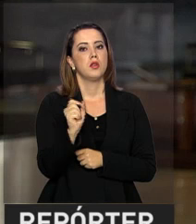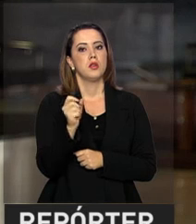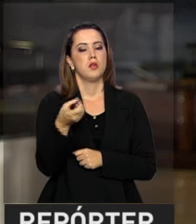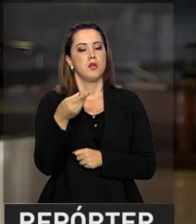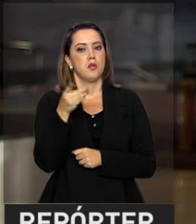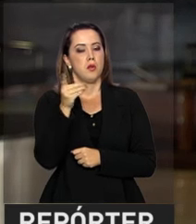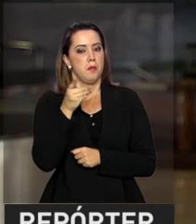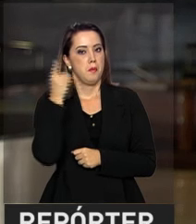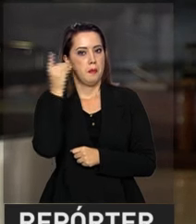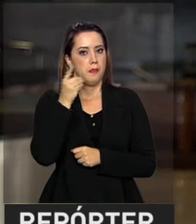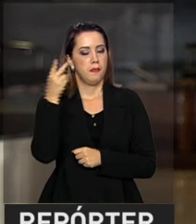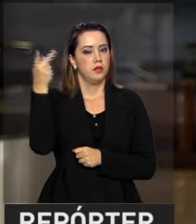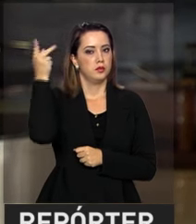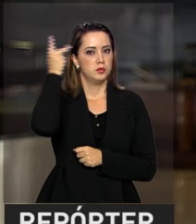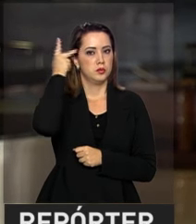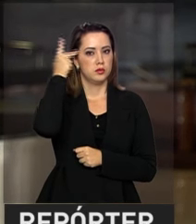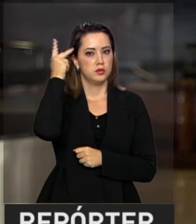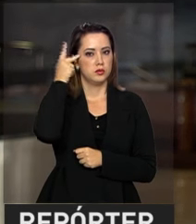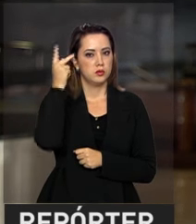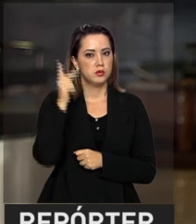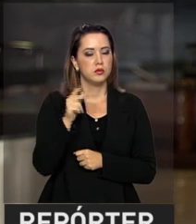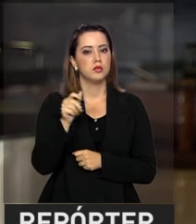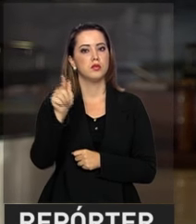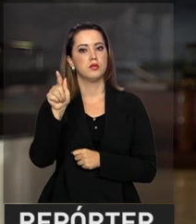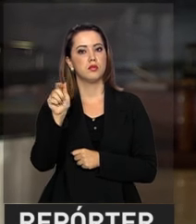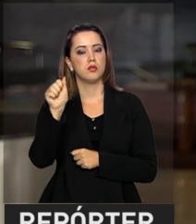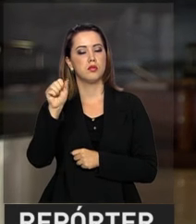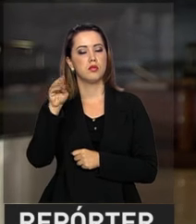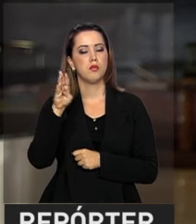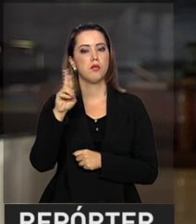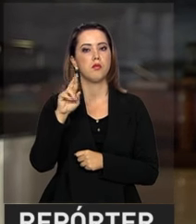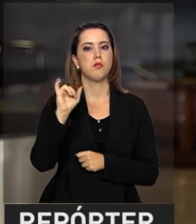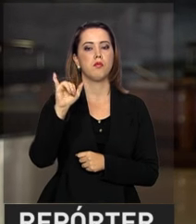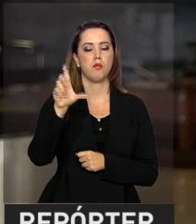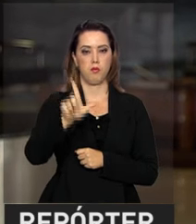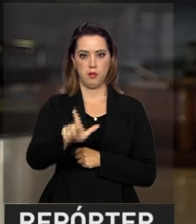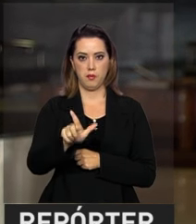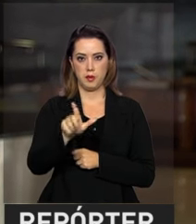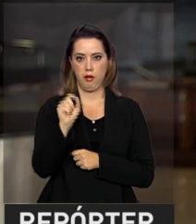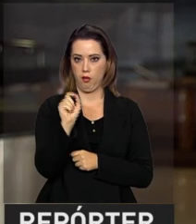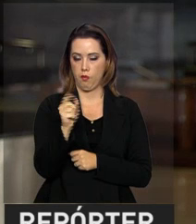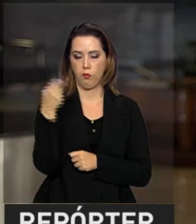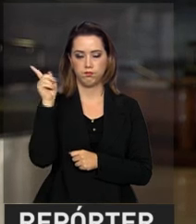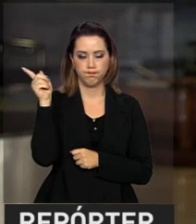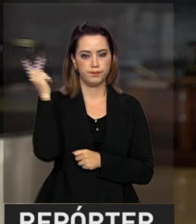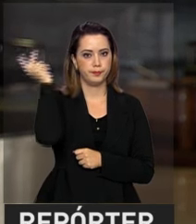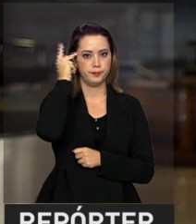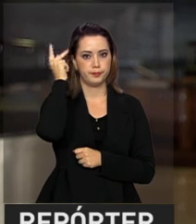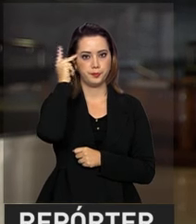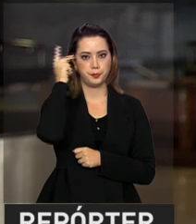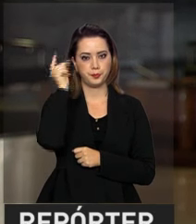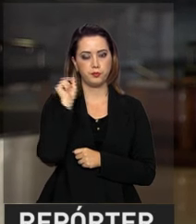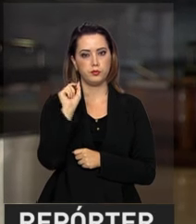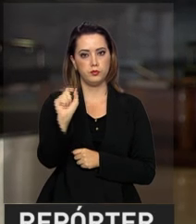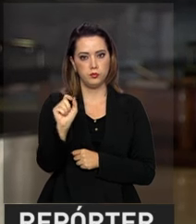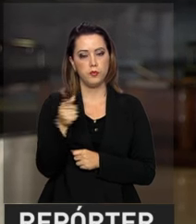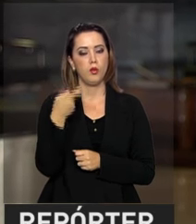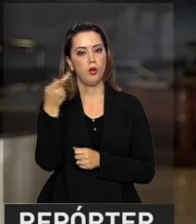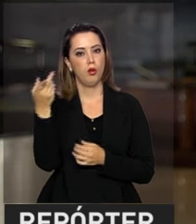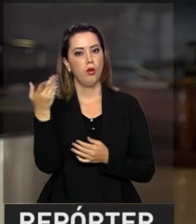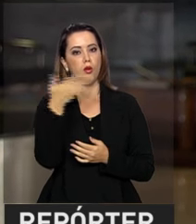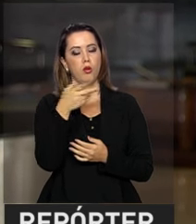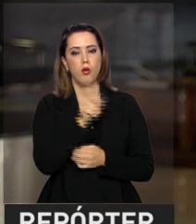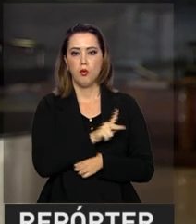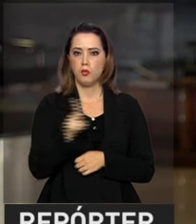Chalita, que na época fazia parte do PMDB, o mesmo partido do presidente em exercício Michel Temer. Neste